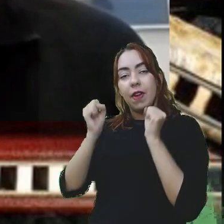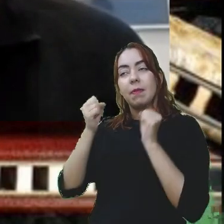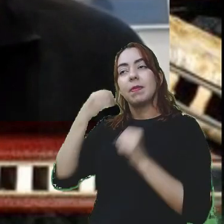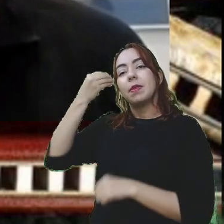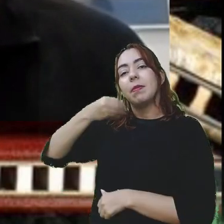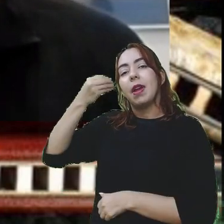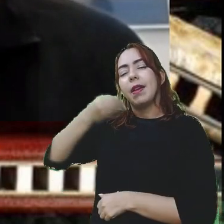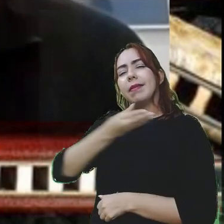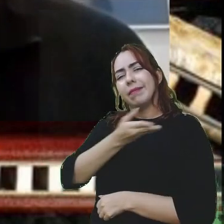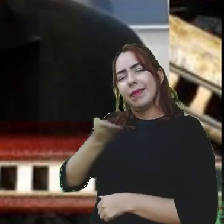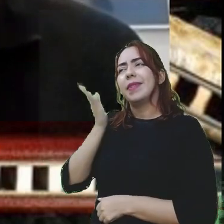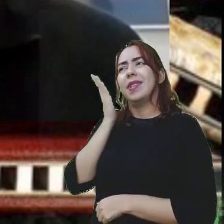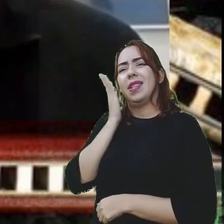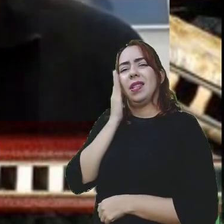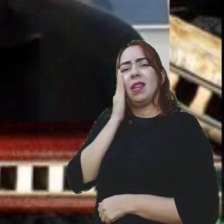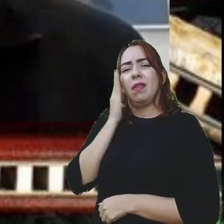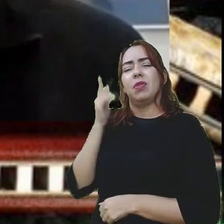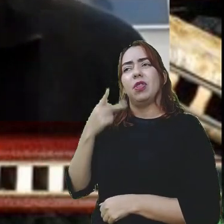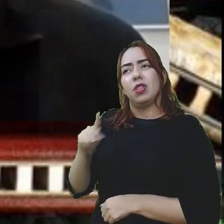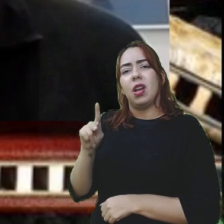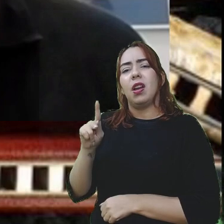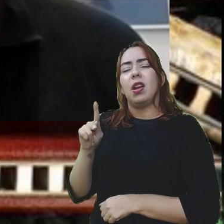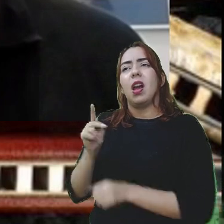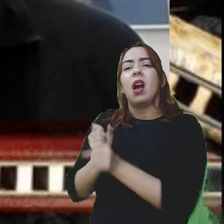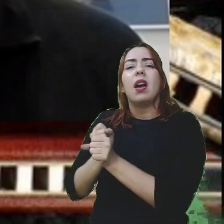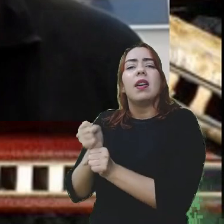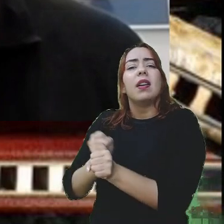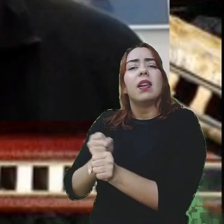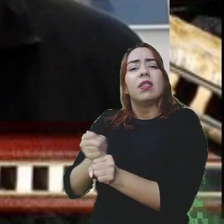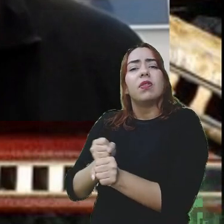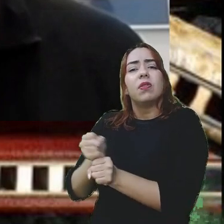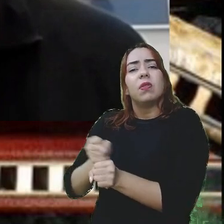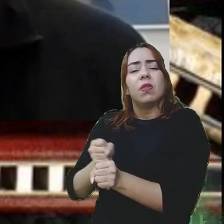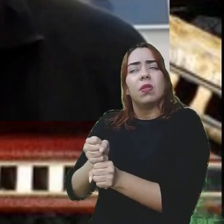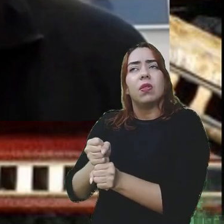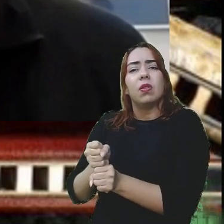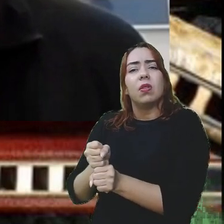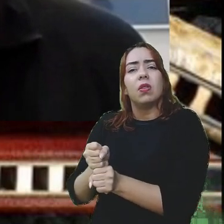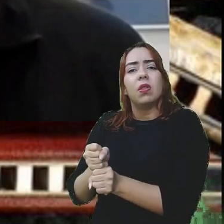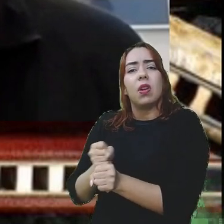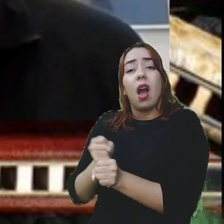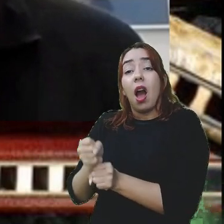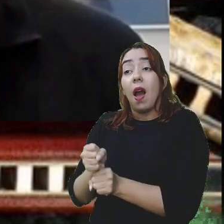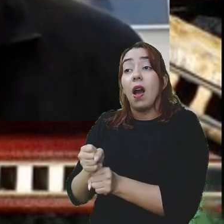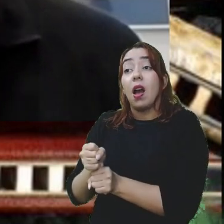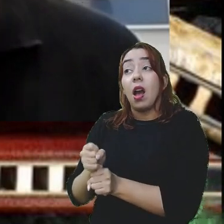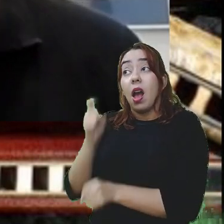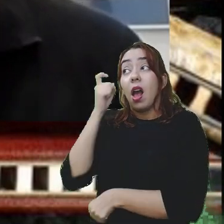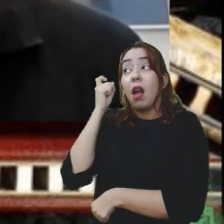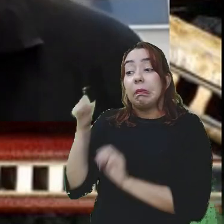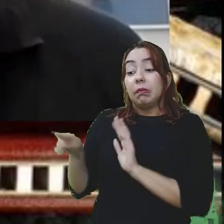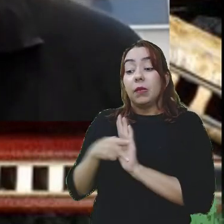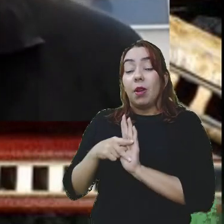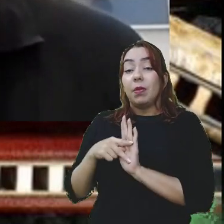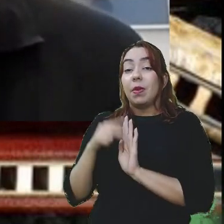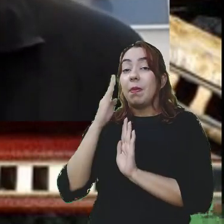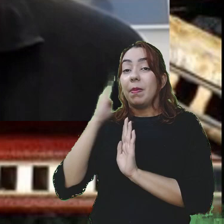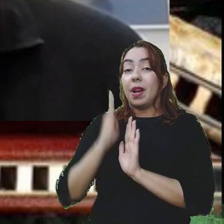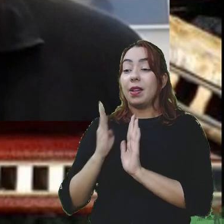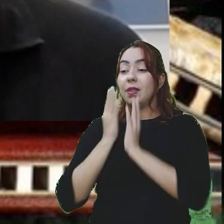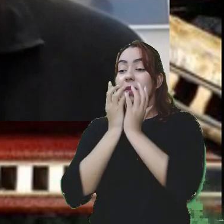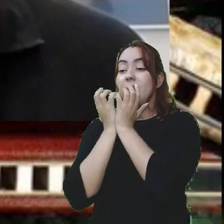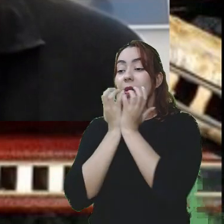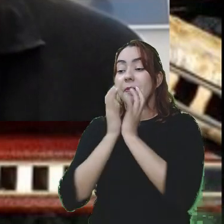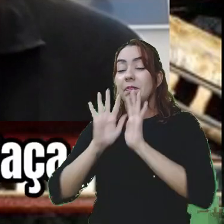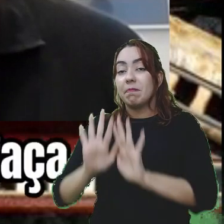nós sabemos que você foi endorser durante muitos anos de harmônica brasileira, né? Como é que é? Eu não